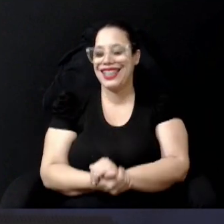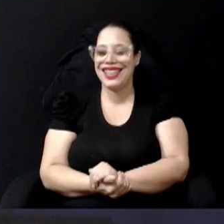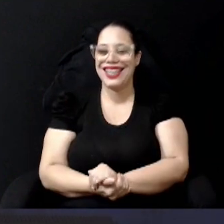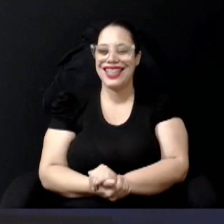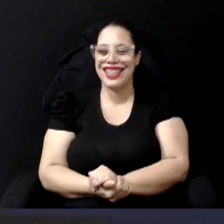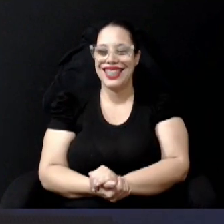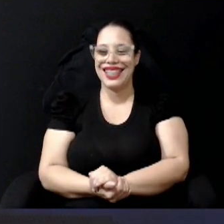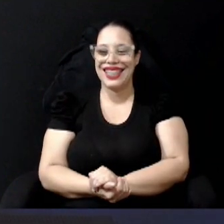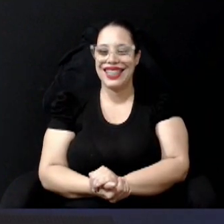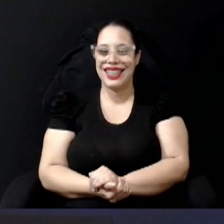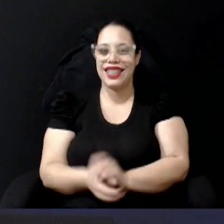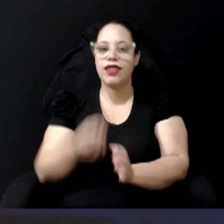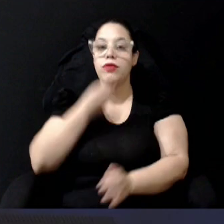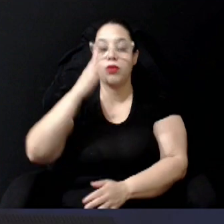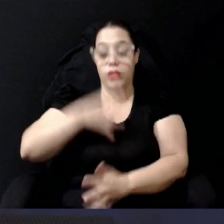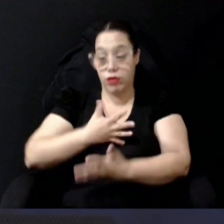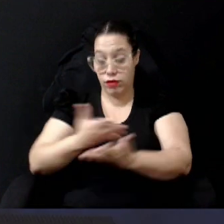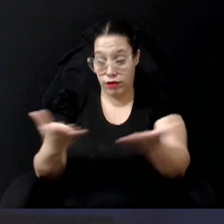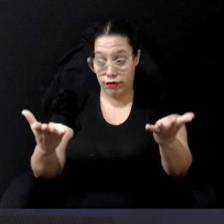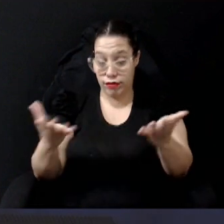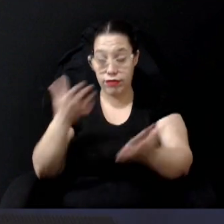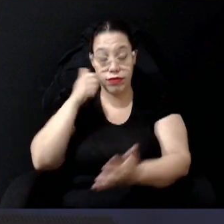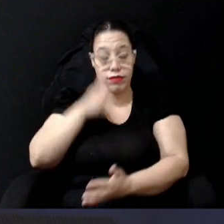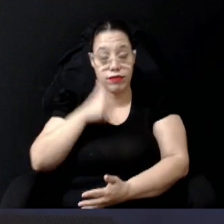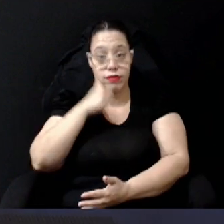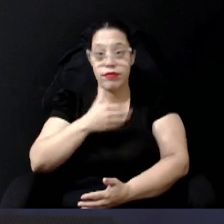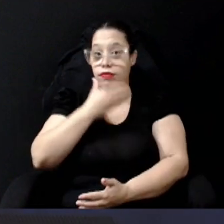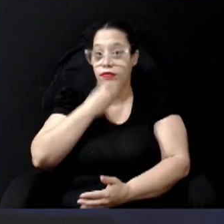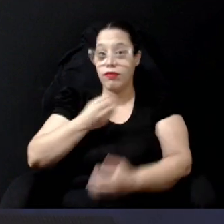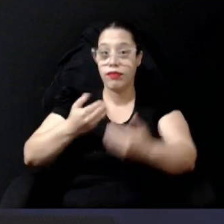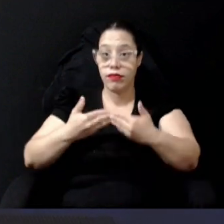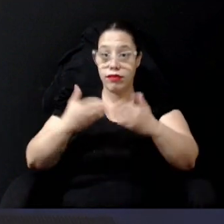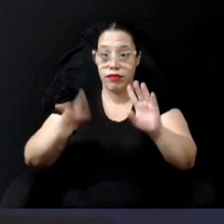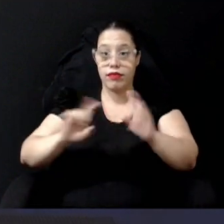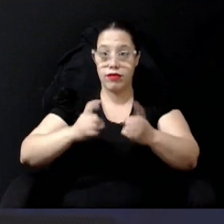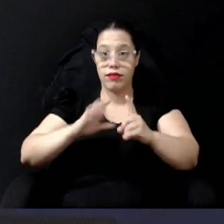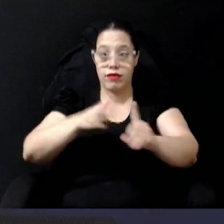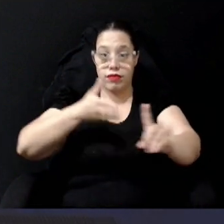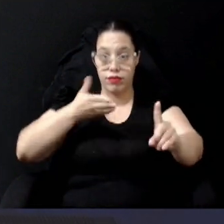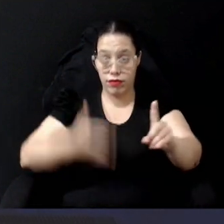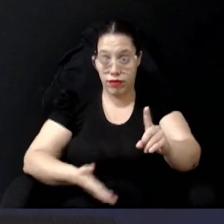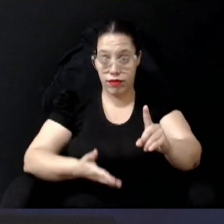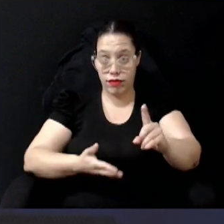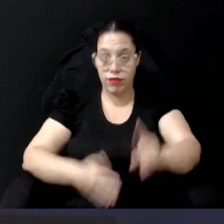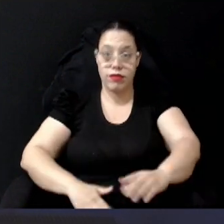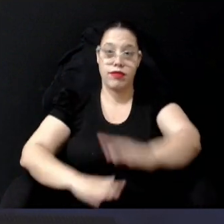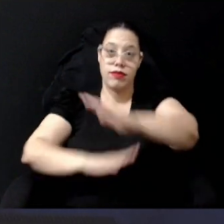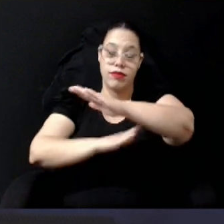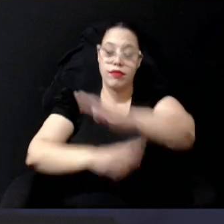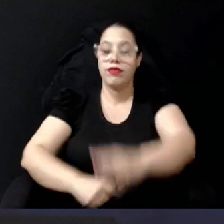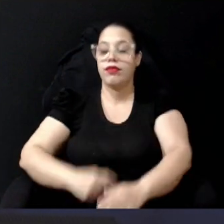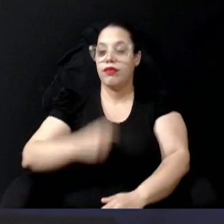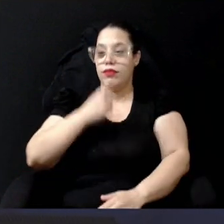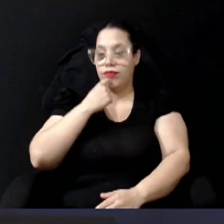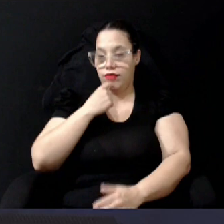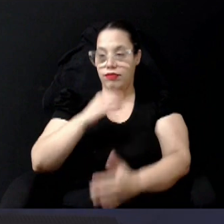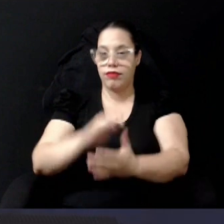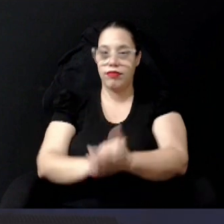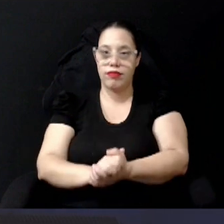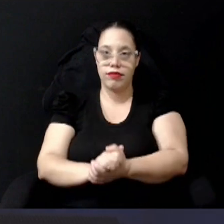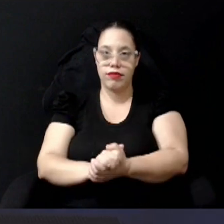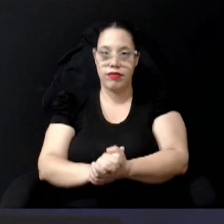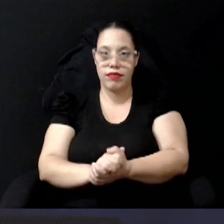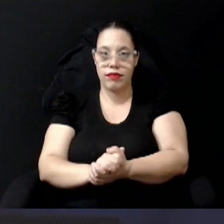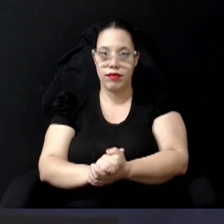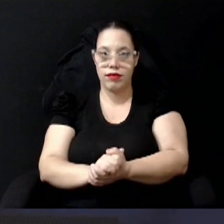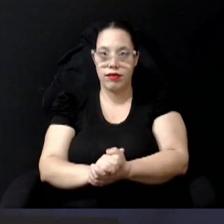Boa tarde a todos, todas e todos. Declaro aberta a presente reunião solene da Câmara Municipal de Campinas